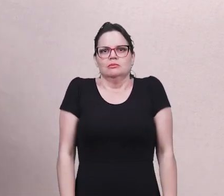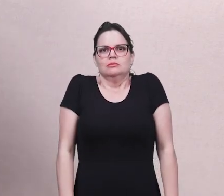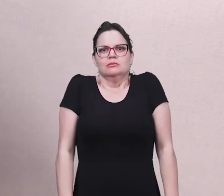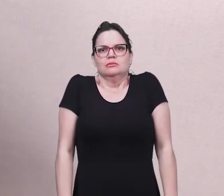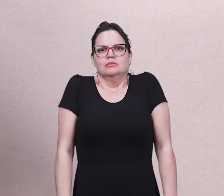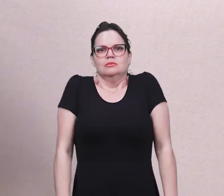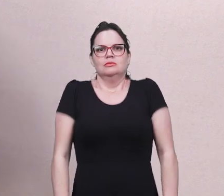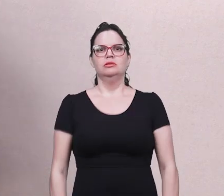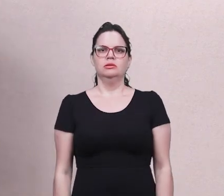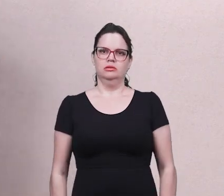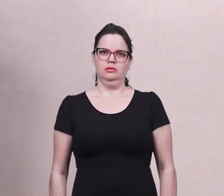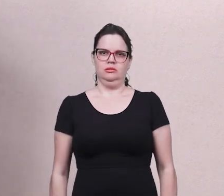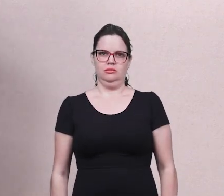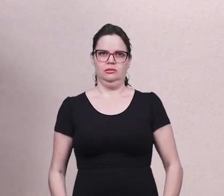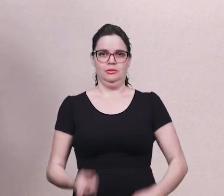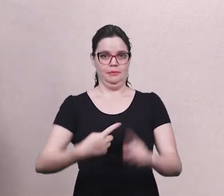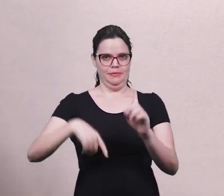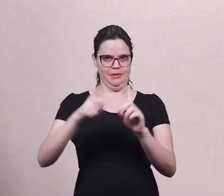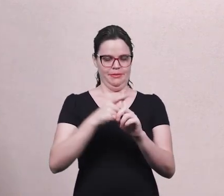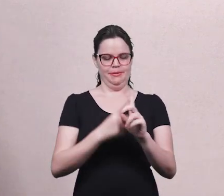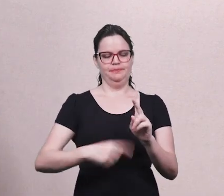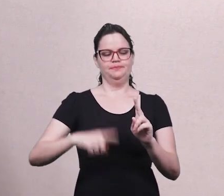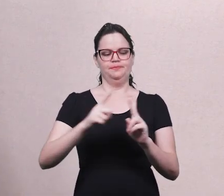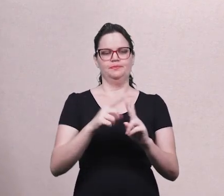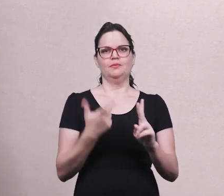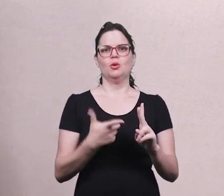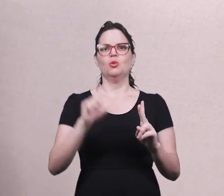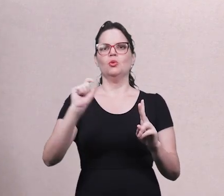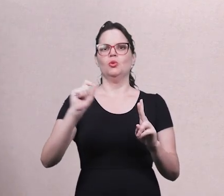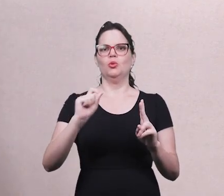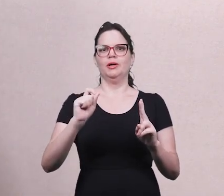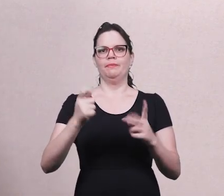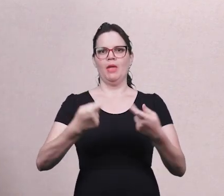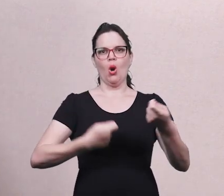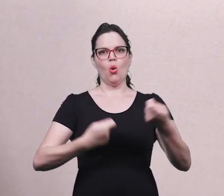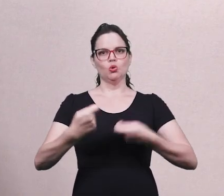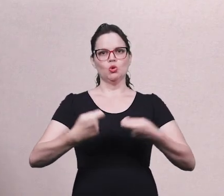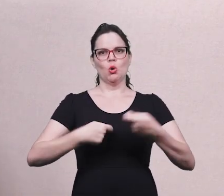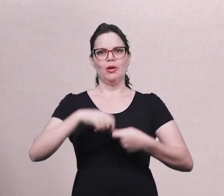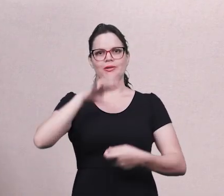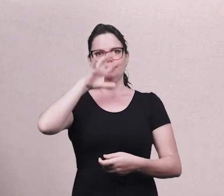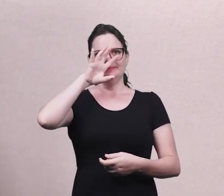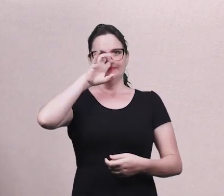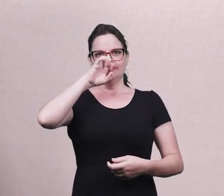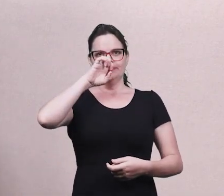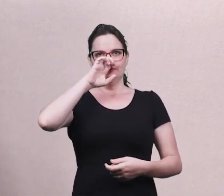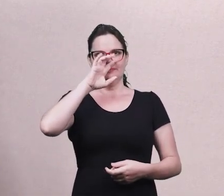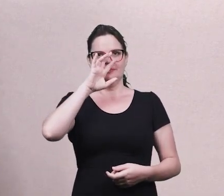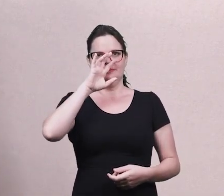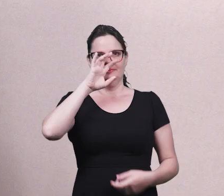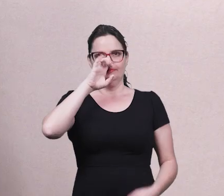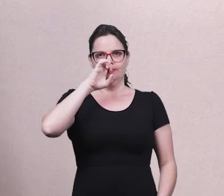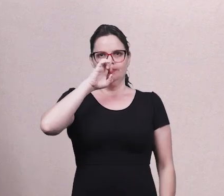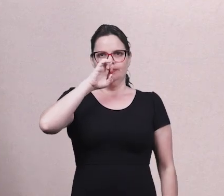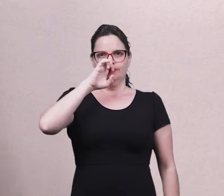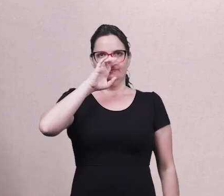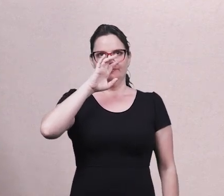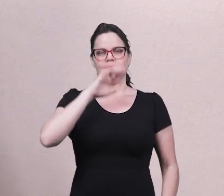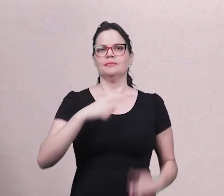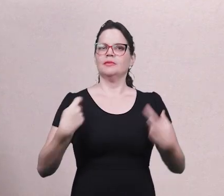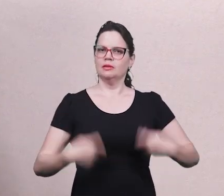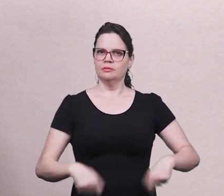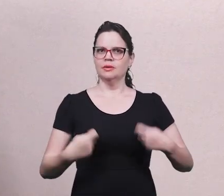Então, soltar essa musculatura cervical. A outra coisa é um controle respiratório. Então,